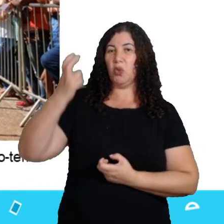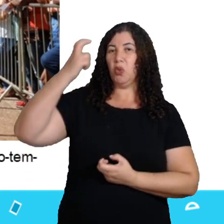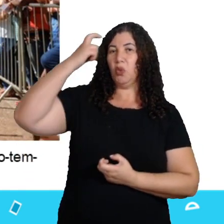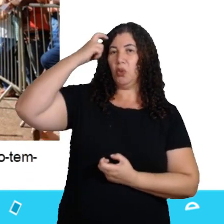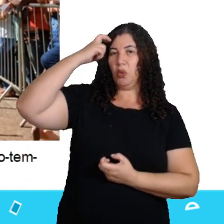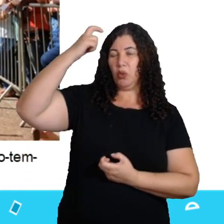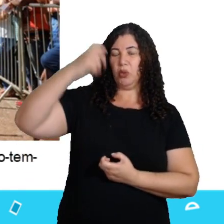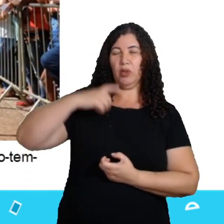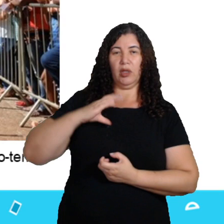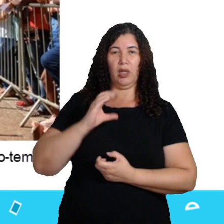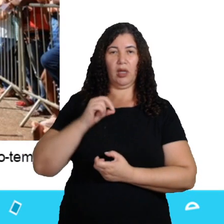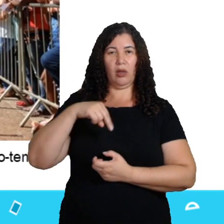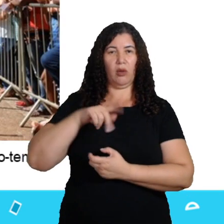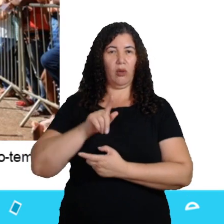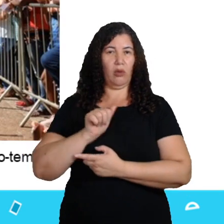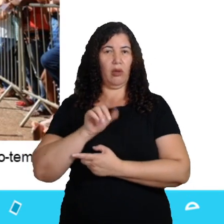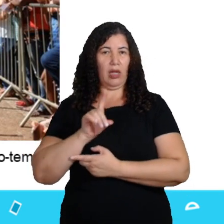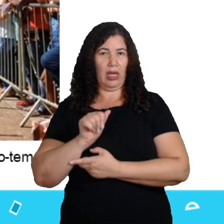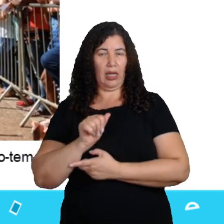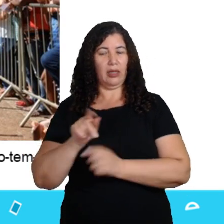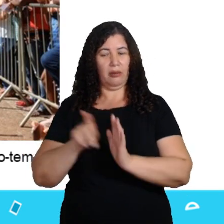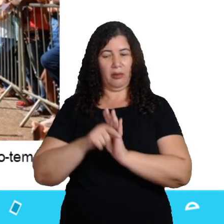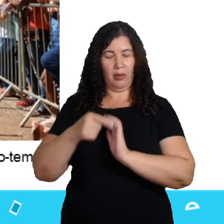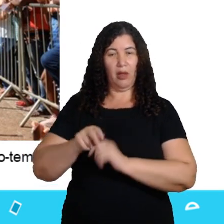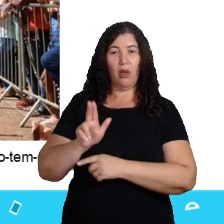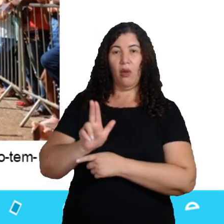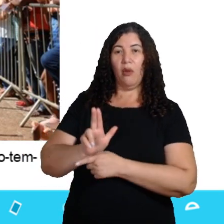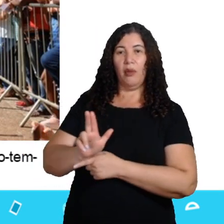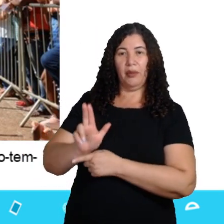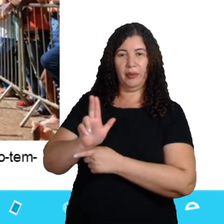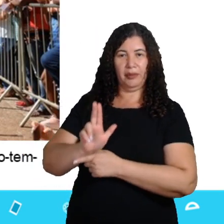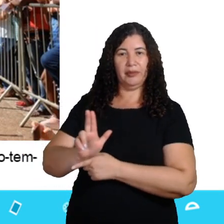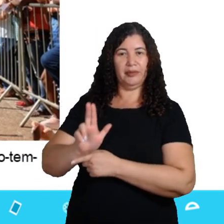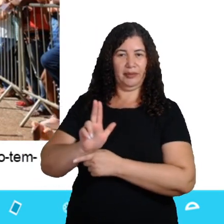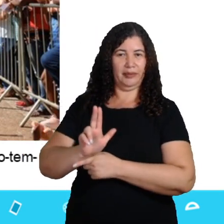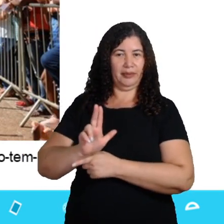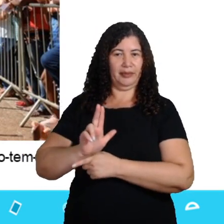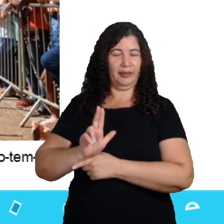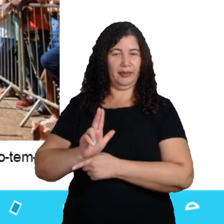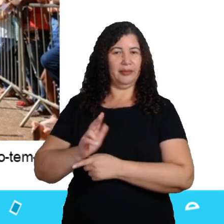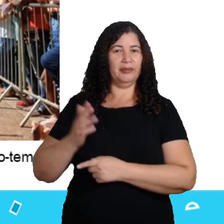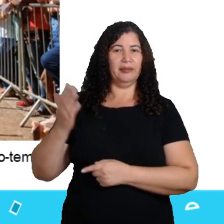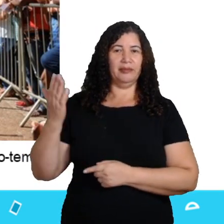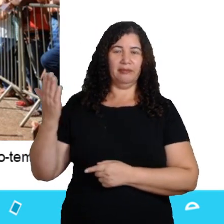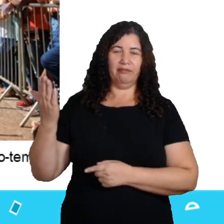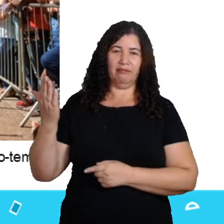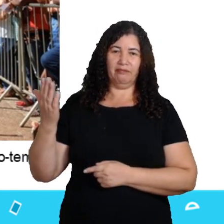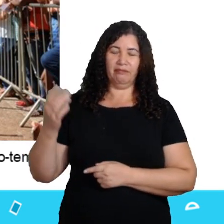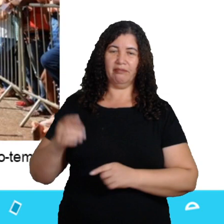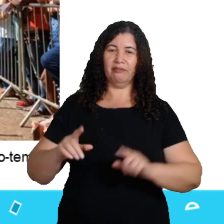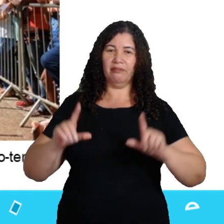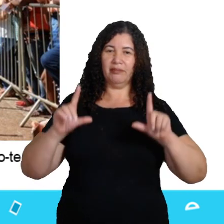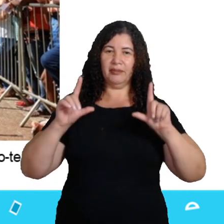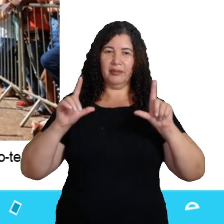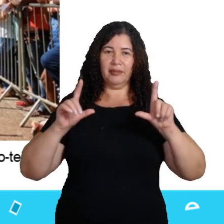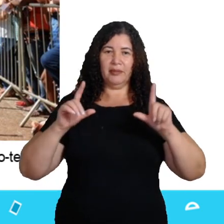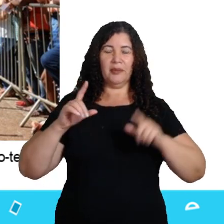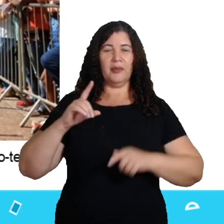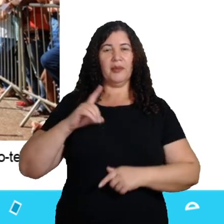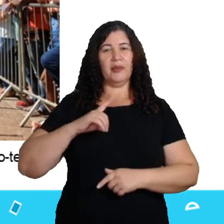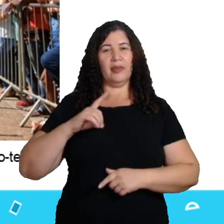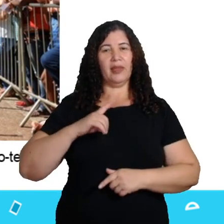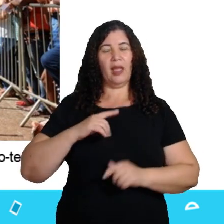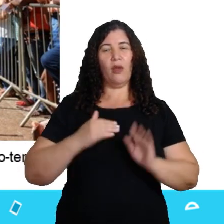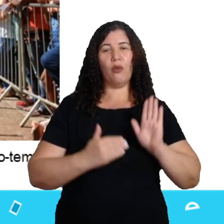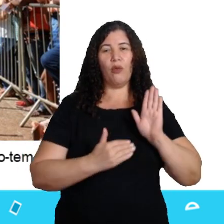da Congada aqui em Uberlândia. Percebam que nesta ilustração eu tenho